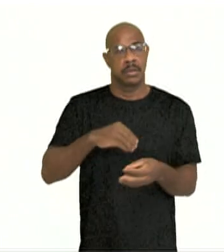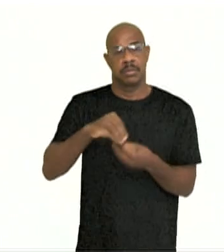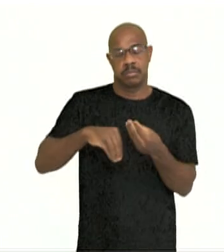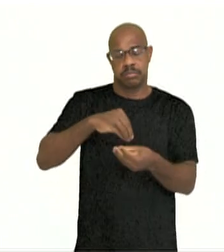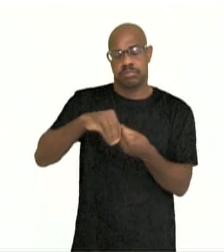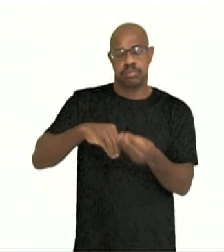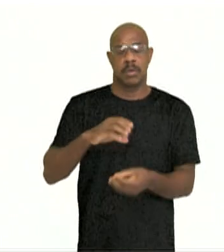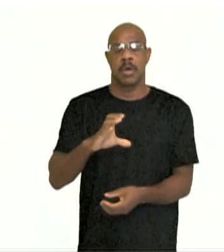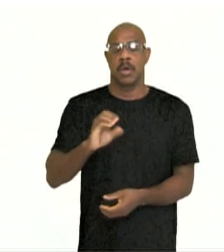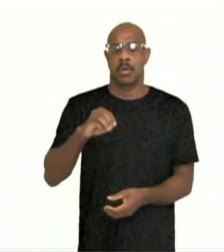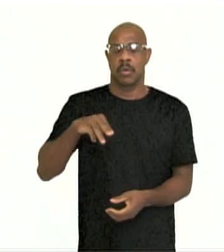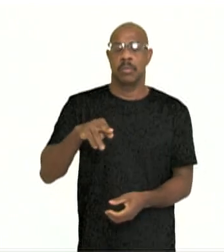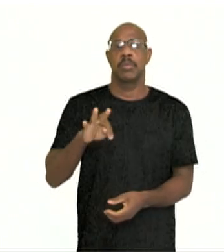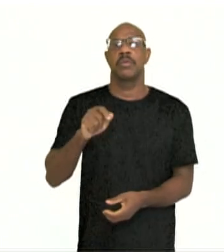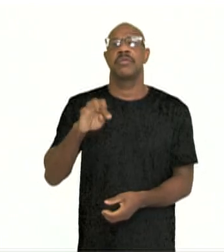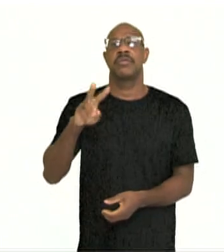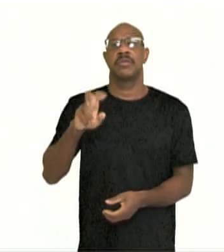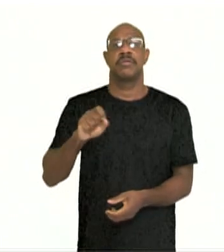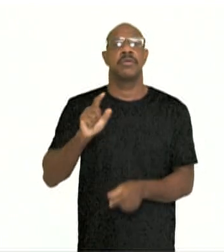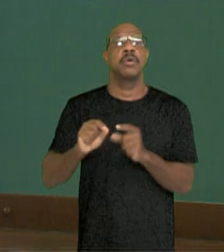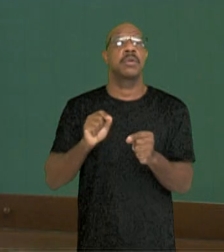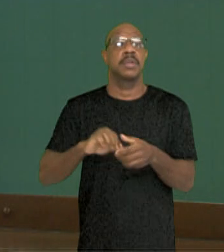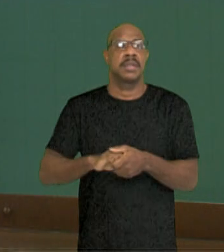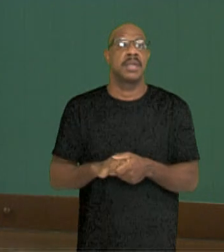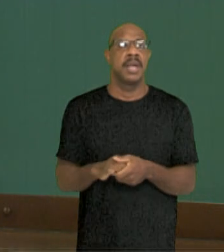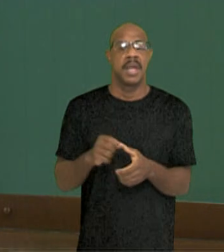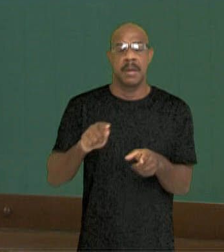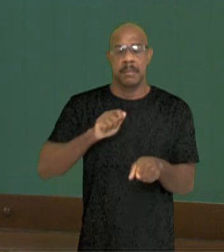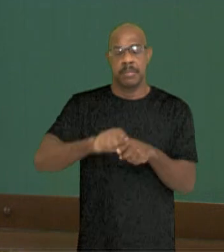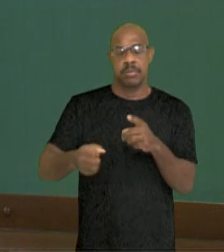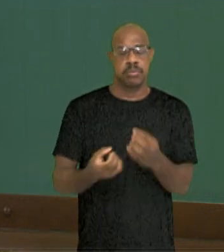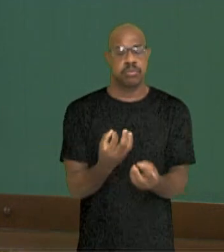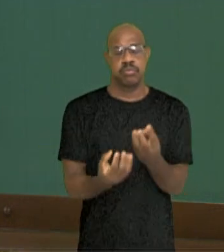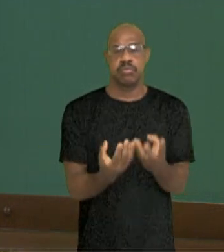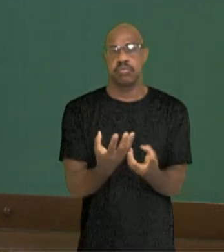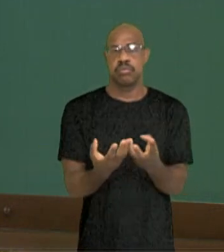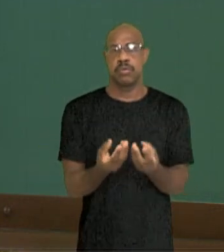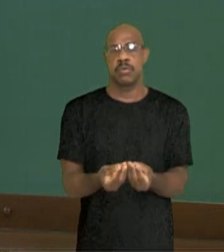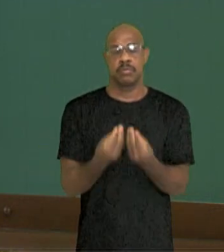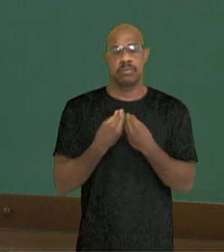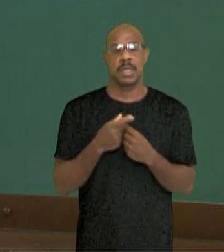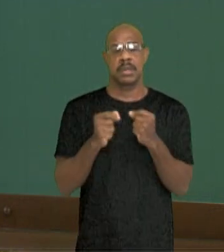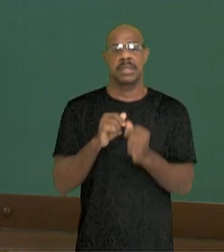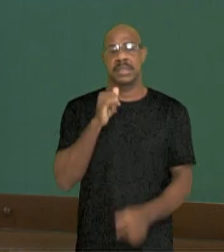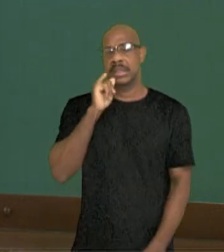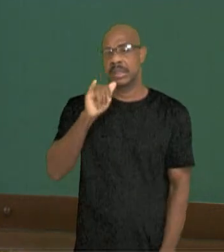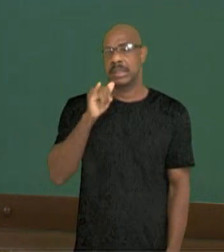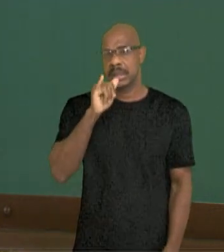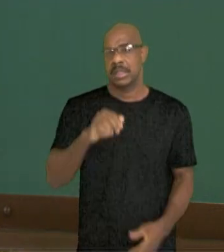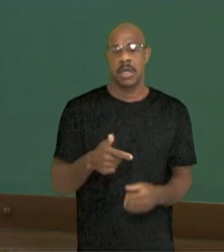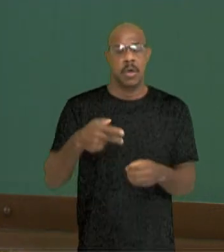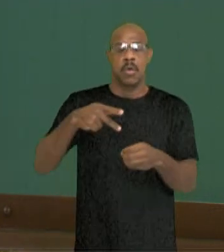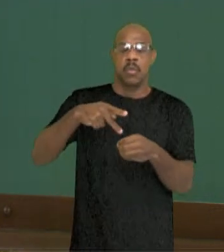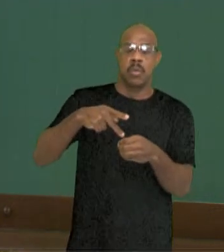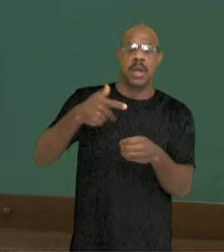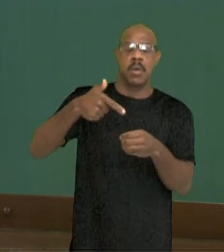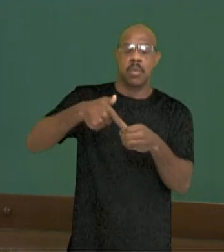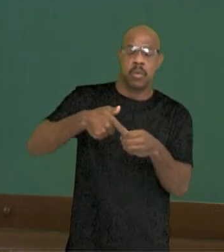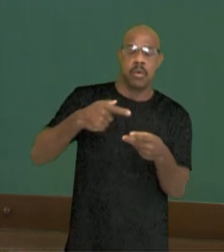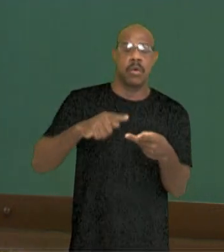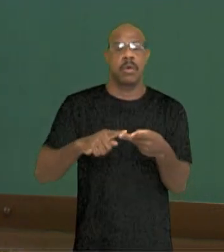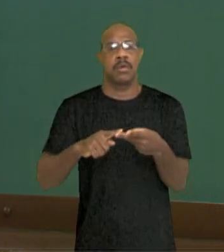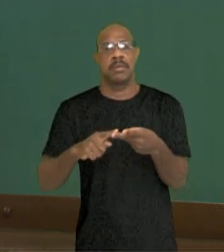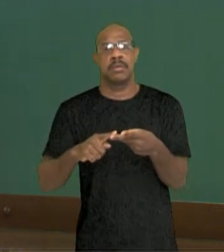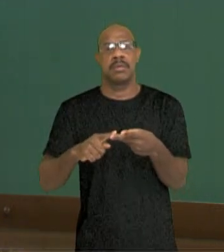destinada com um fim específico para queimar e nos fornecer energia, óleo diesel, gasolina,